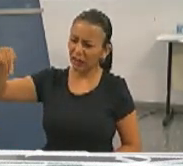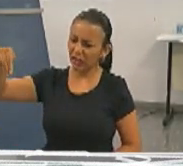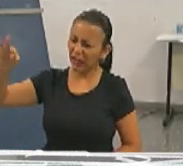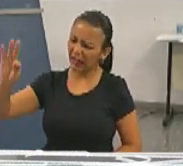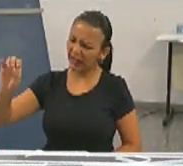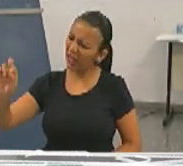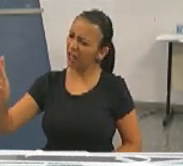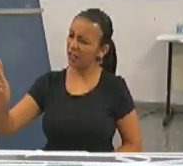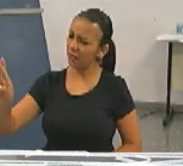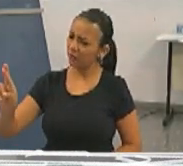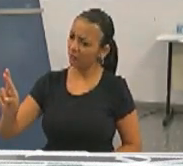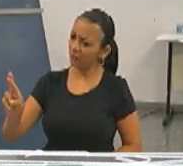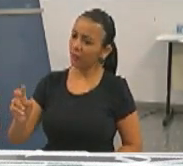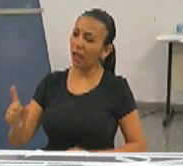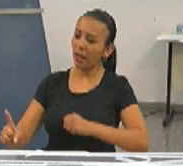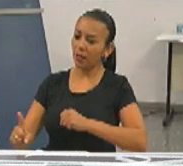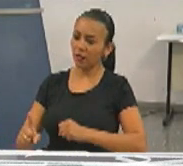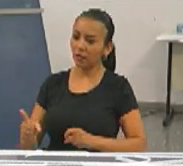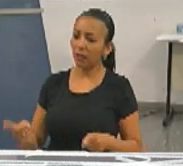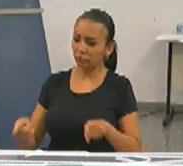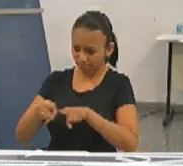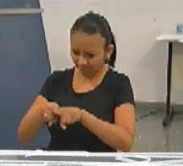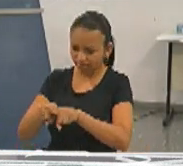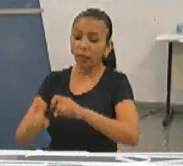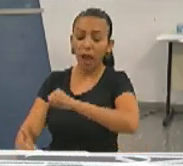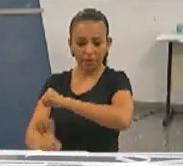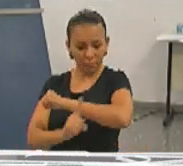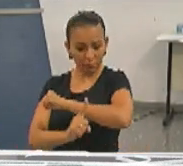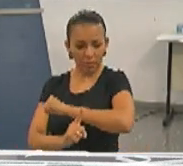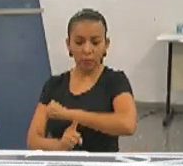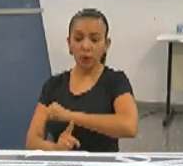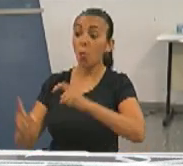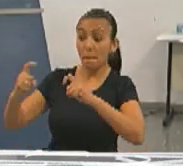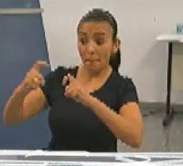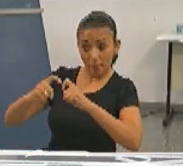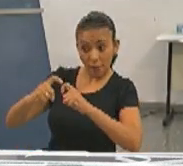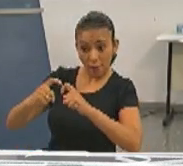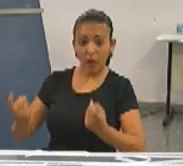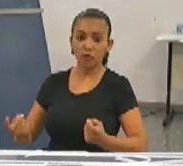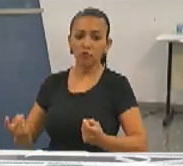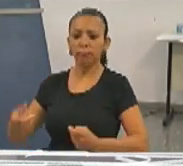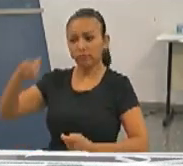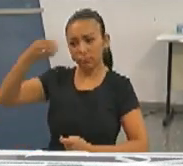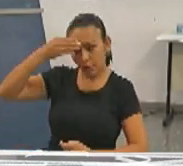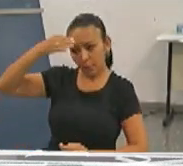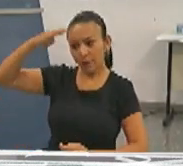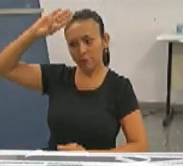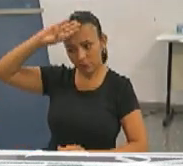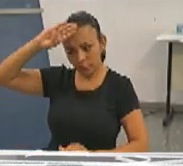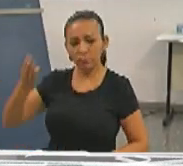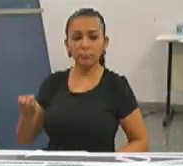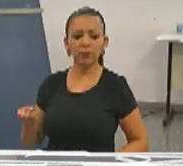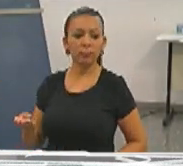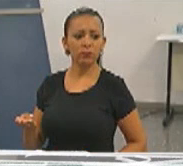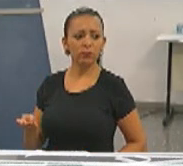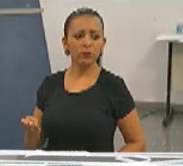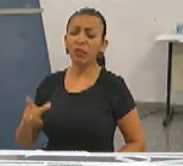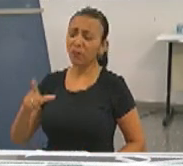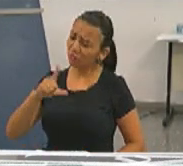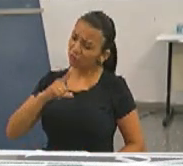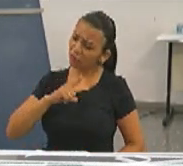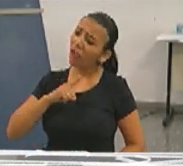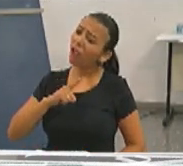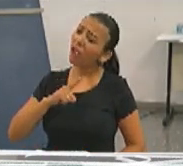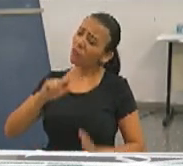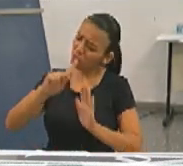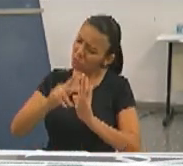MINTER, né, para atender os servidores aqui, médicos, enfermeiros. Né. Tem um